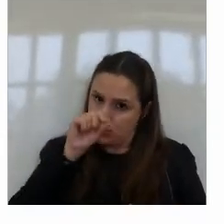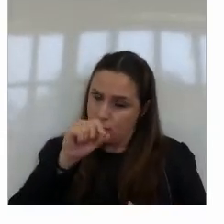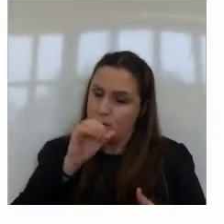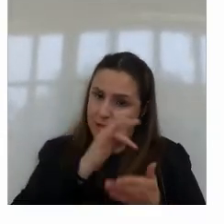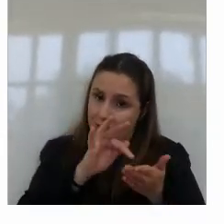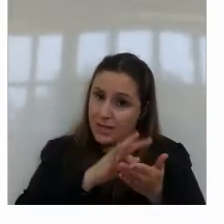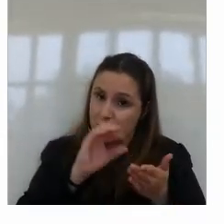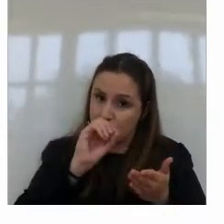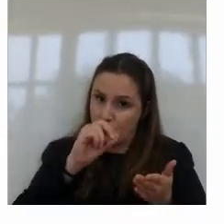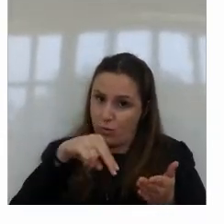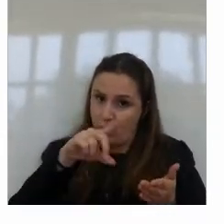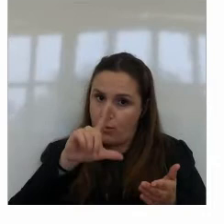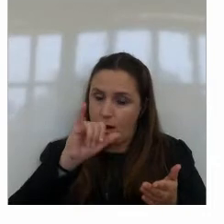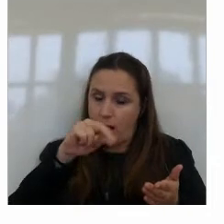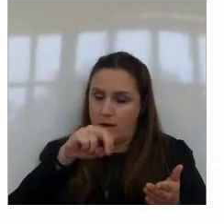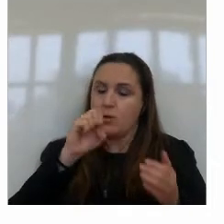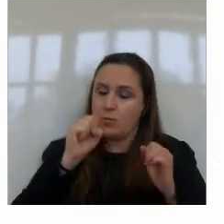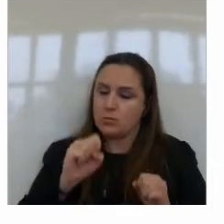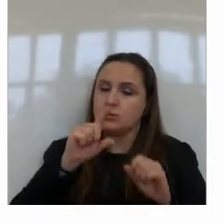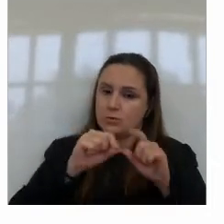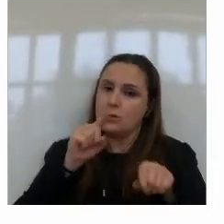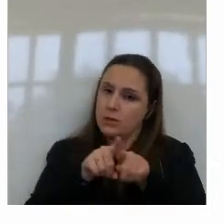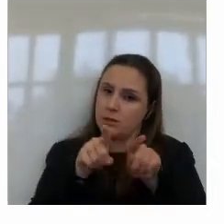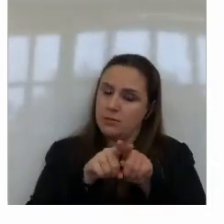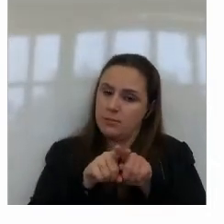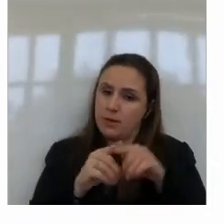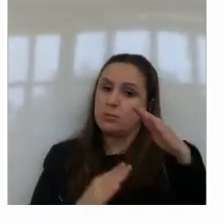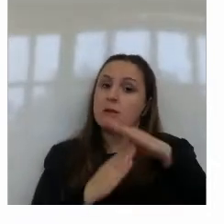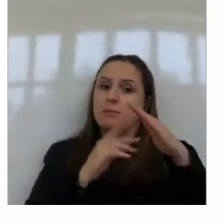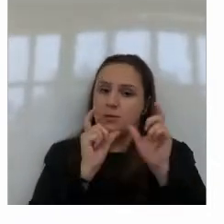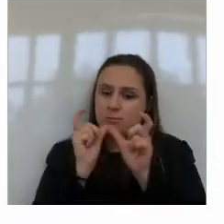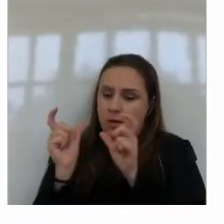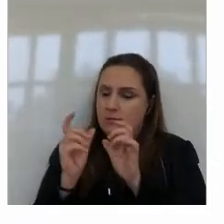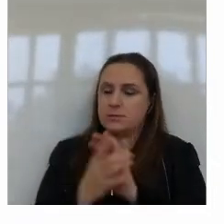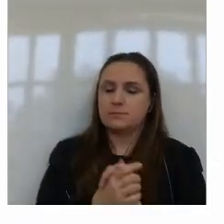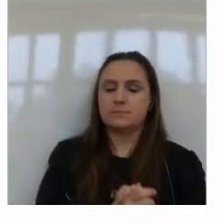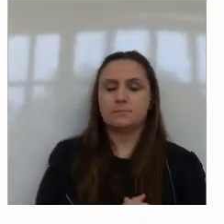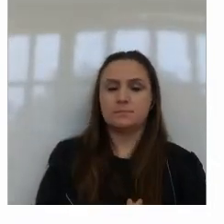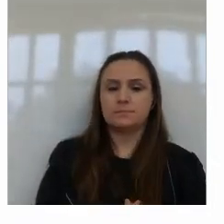Marcando o texto online, eu posso definir esse limite de palavras que o texto pode ter.